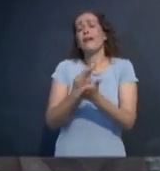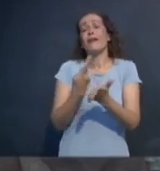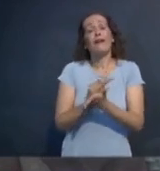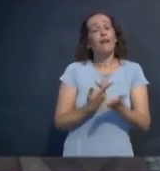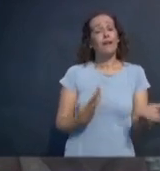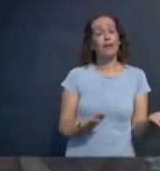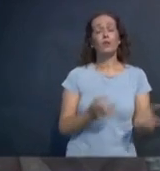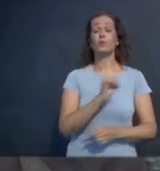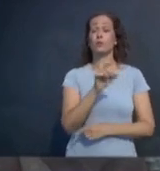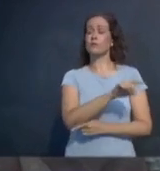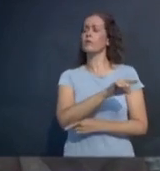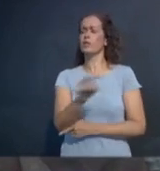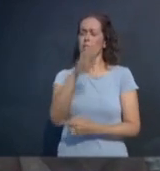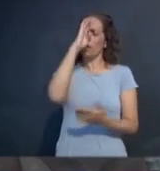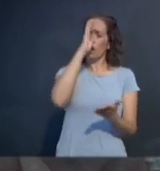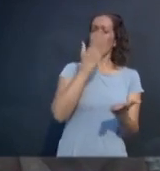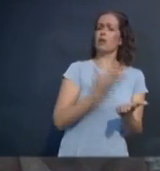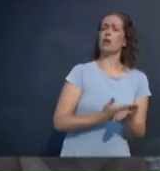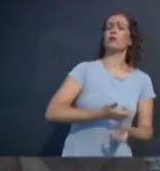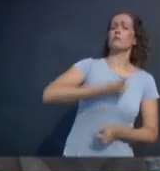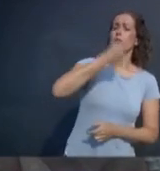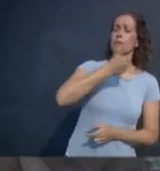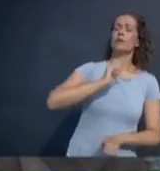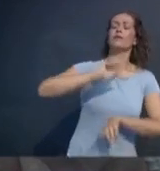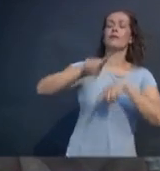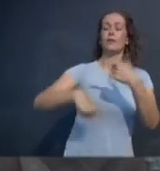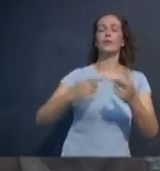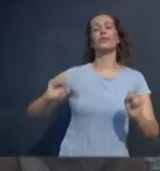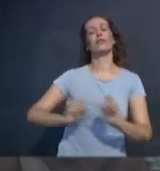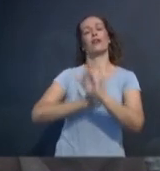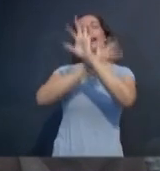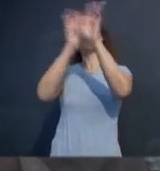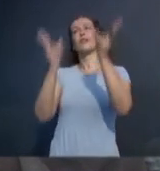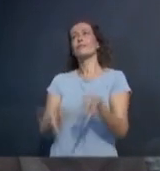você crer, você vai ver a glória de Deus